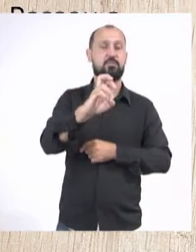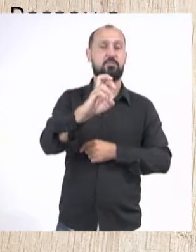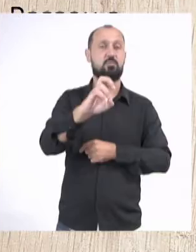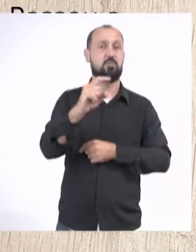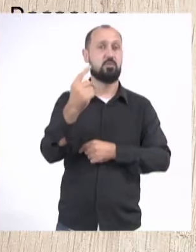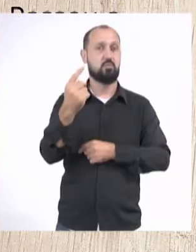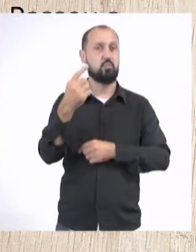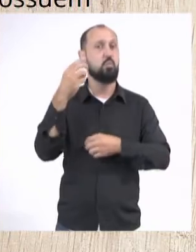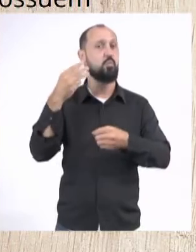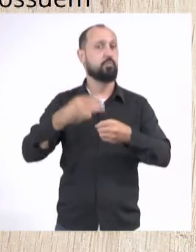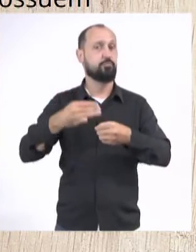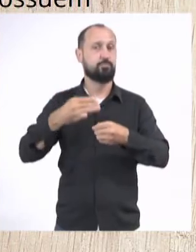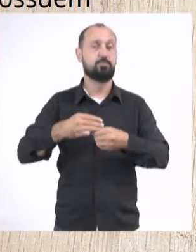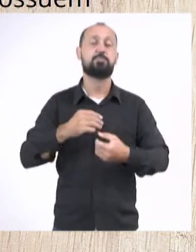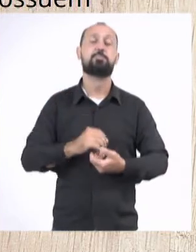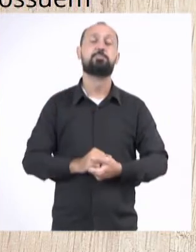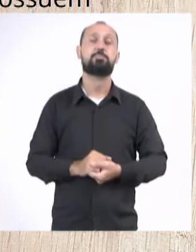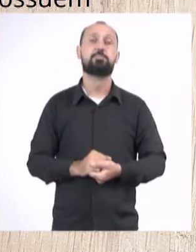51 municípios.